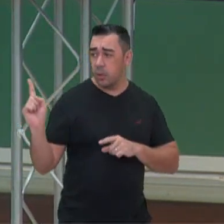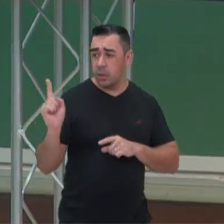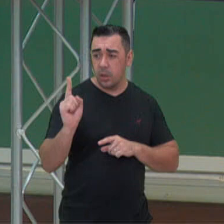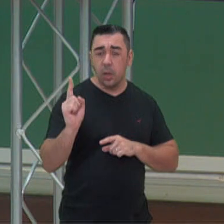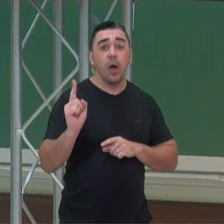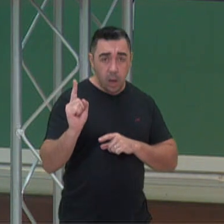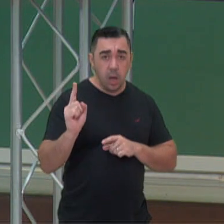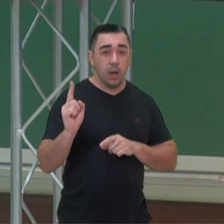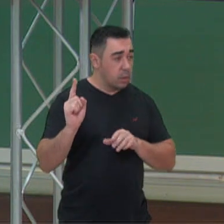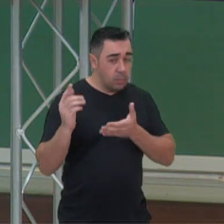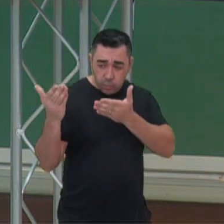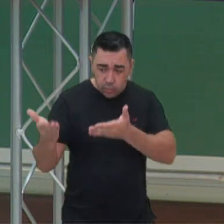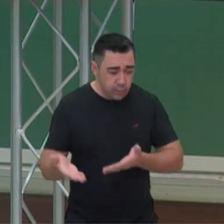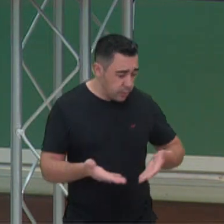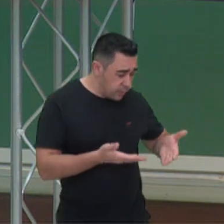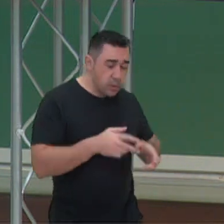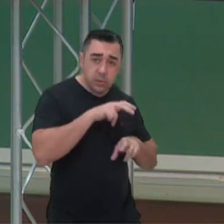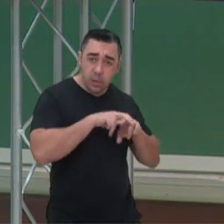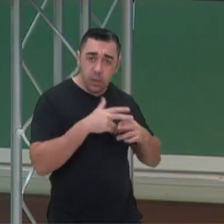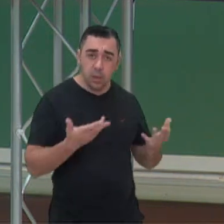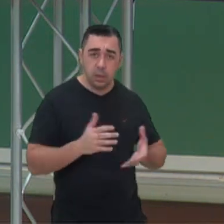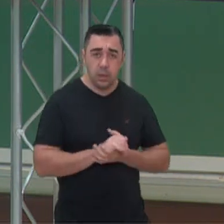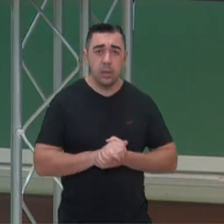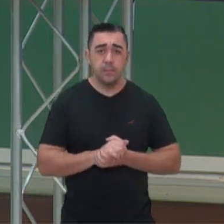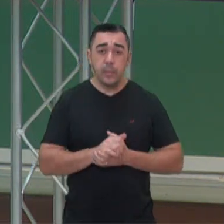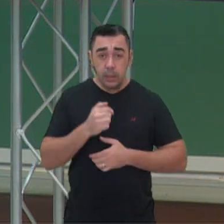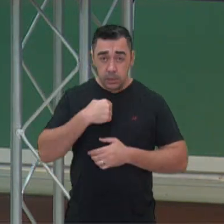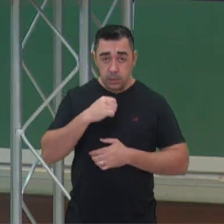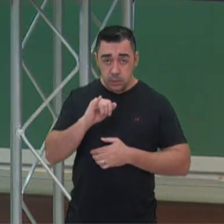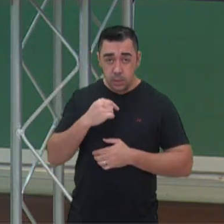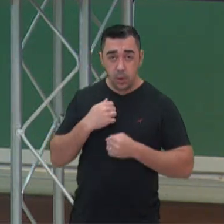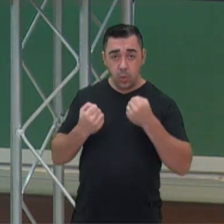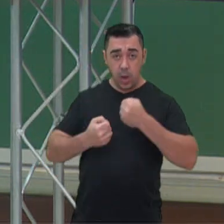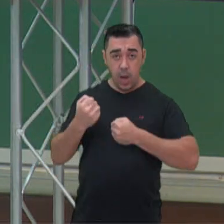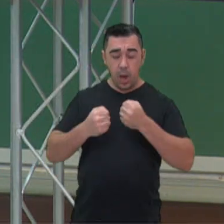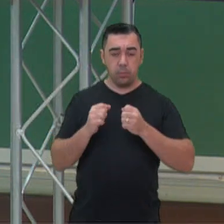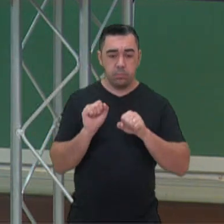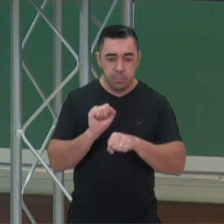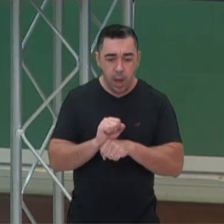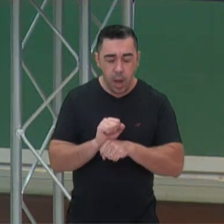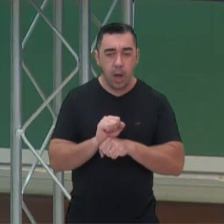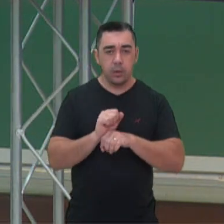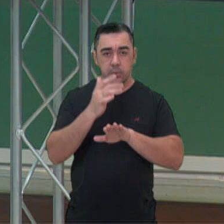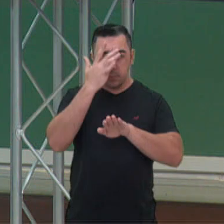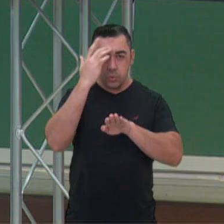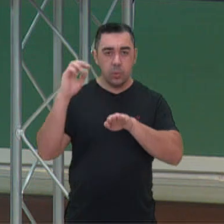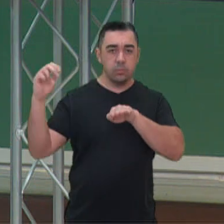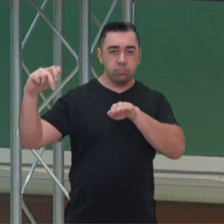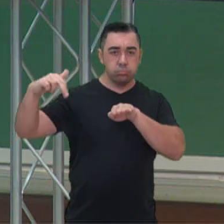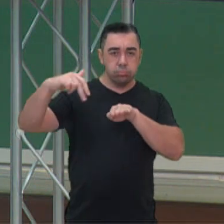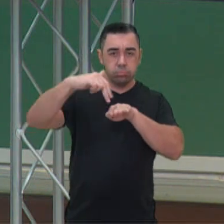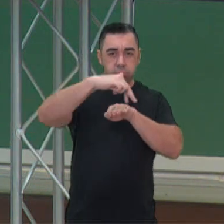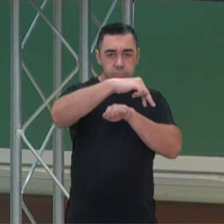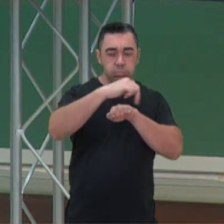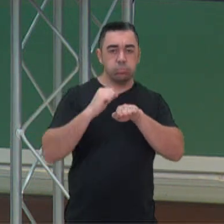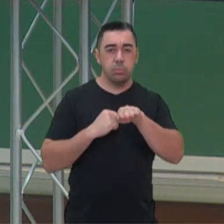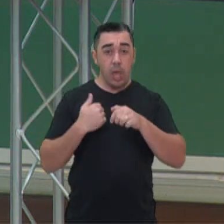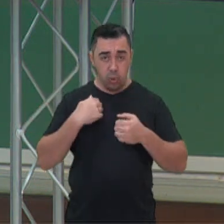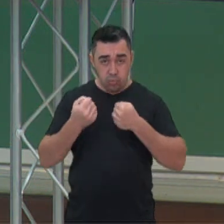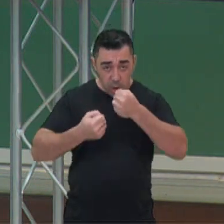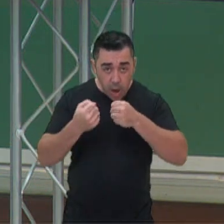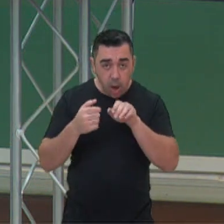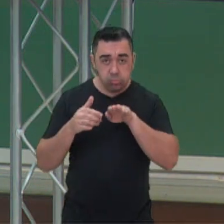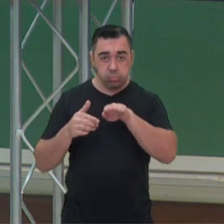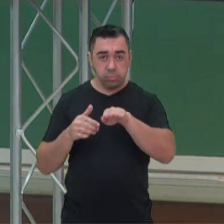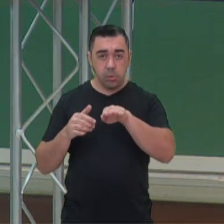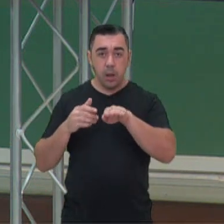Se você está de carro, dê a preferência para o pedestre. Se você está de carro, dê preferência para a bicicleta, para a moto. Se você está